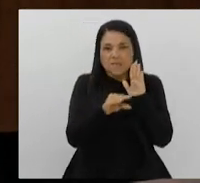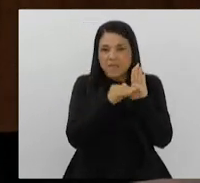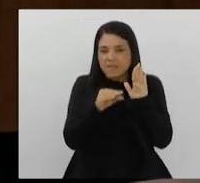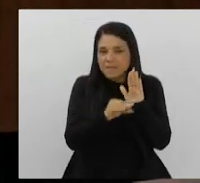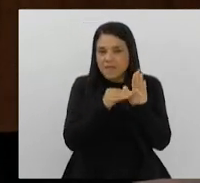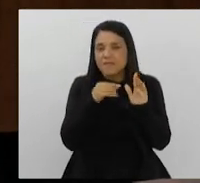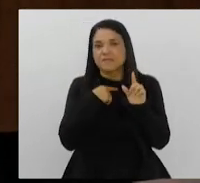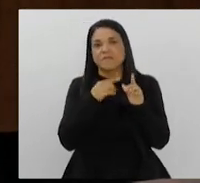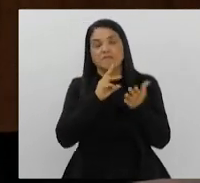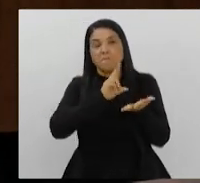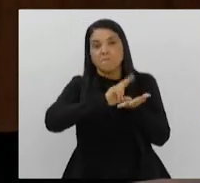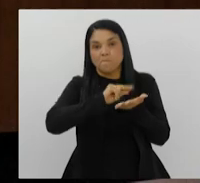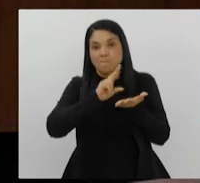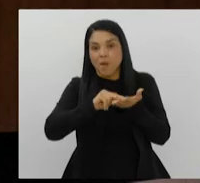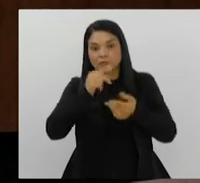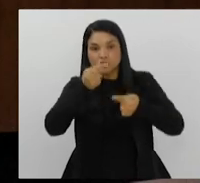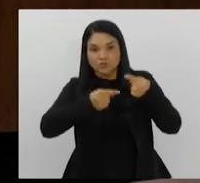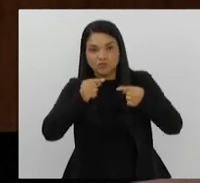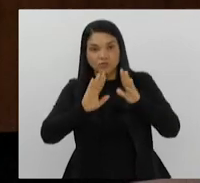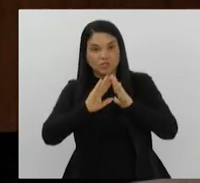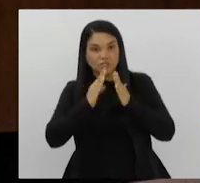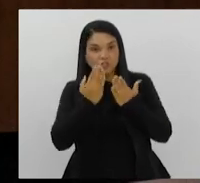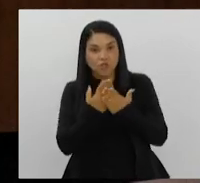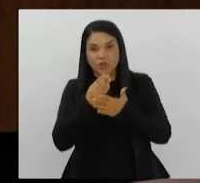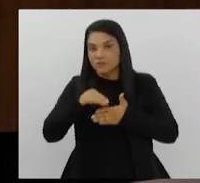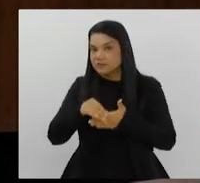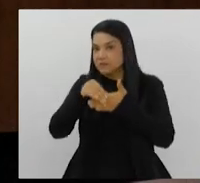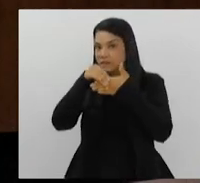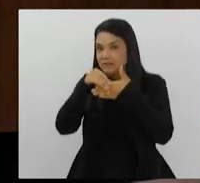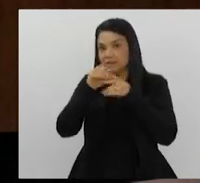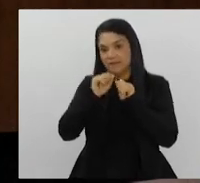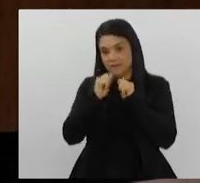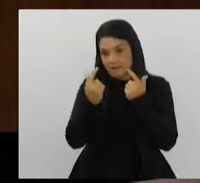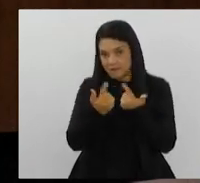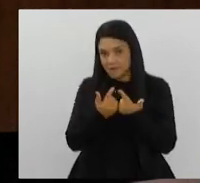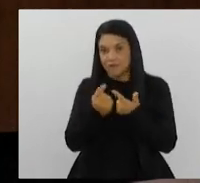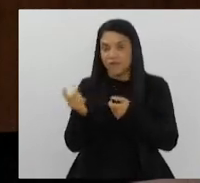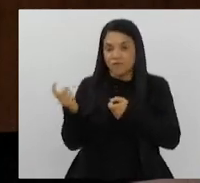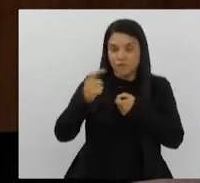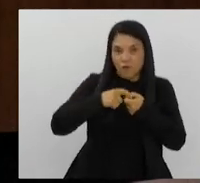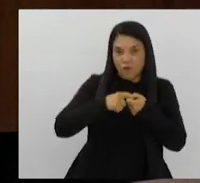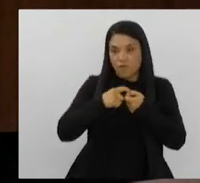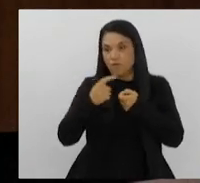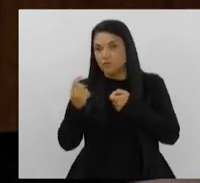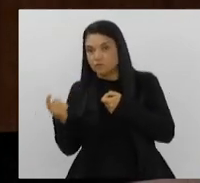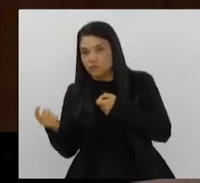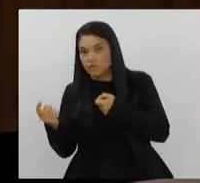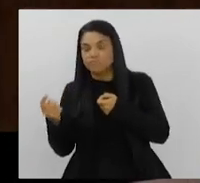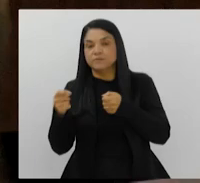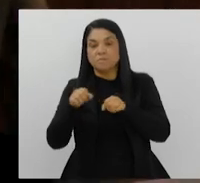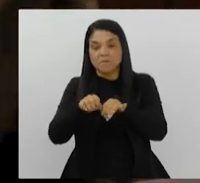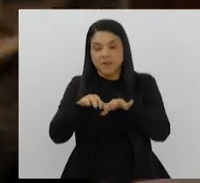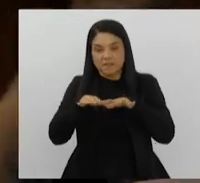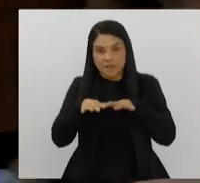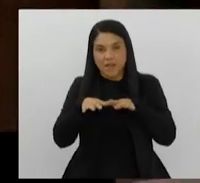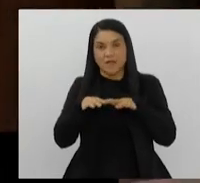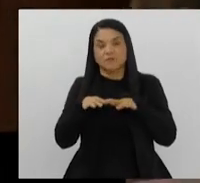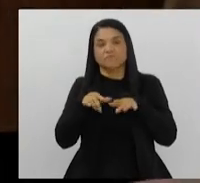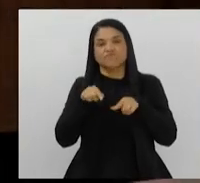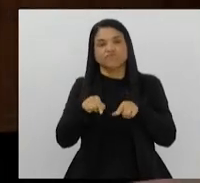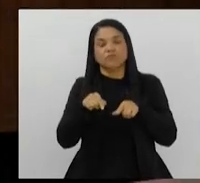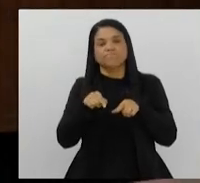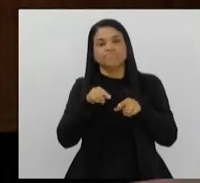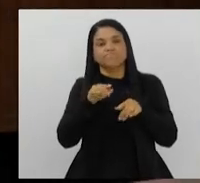foi pauta de discussão no Colégio de Líderes nessa casa, foi e voltou do plenário algumas vezes, e foi objeto